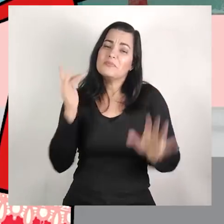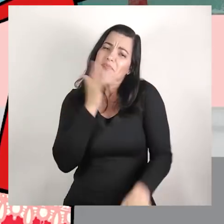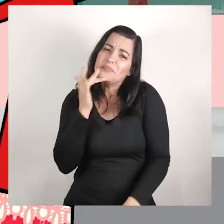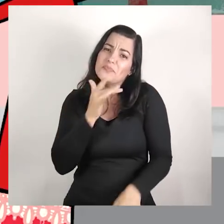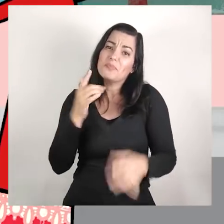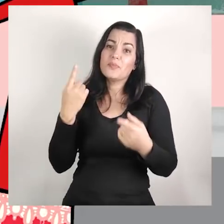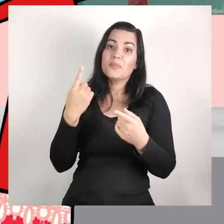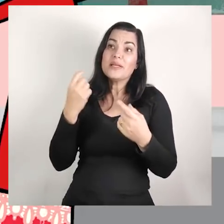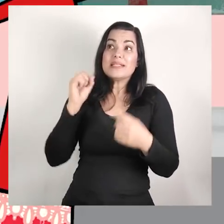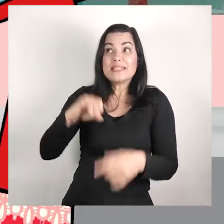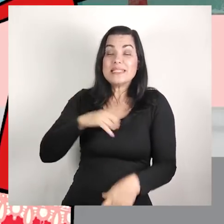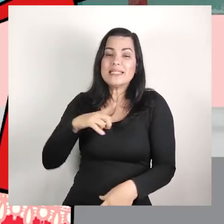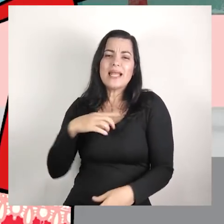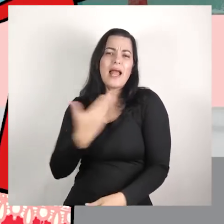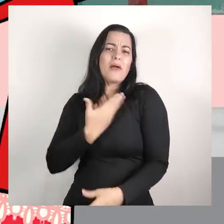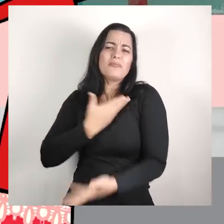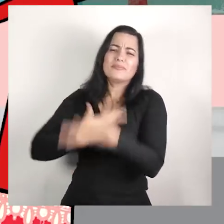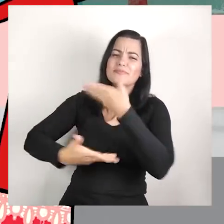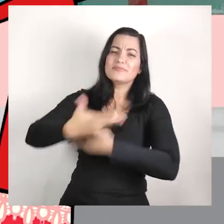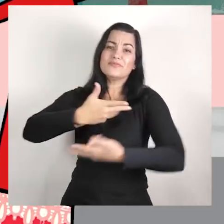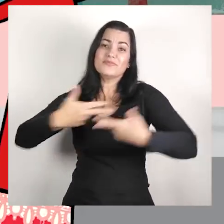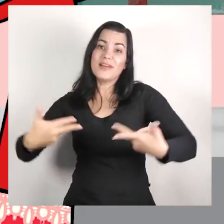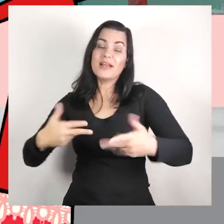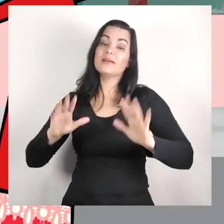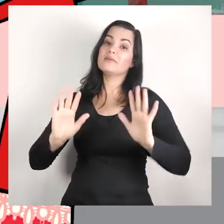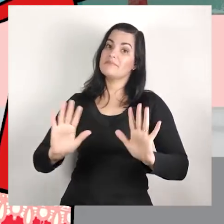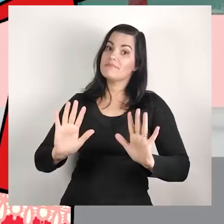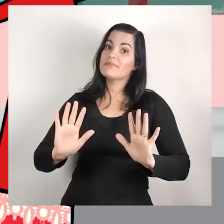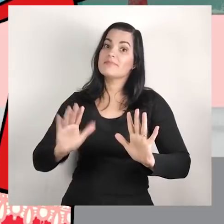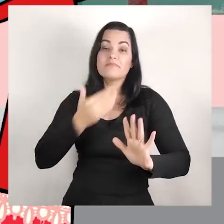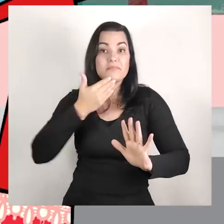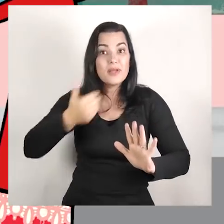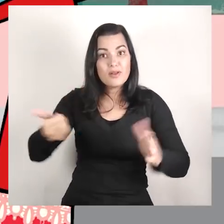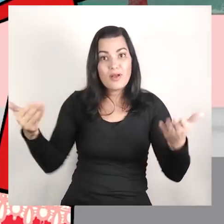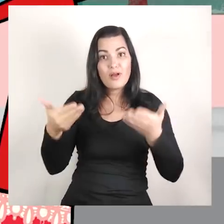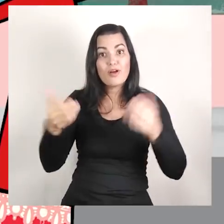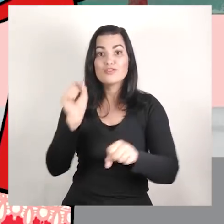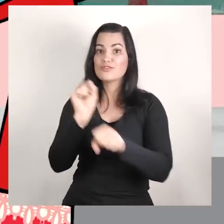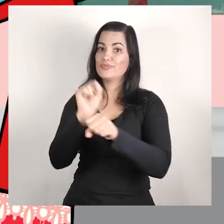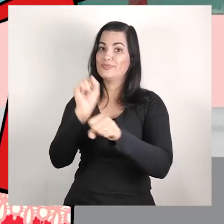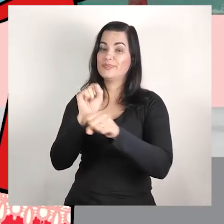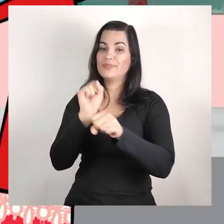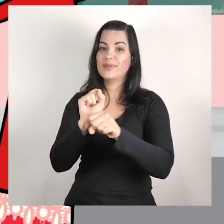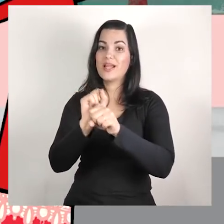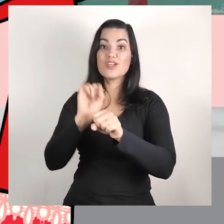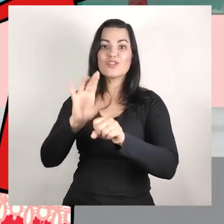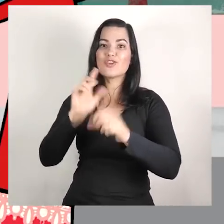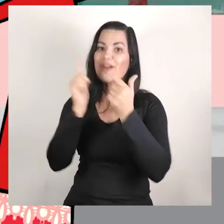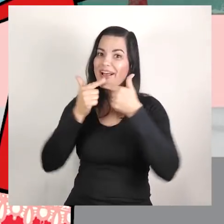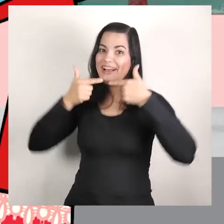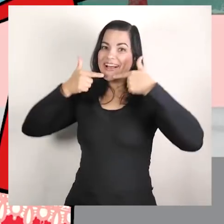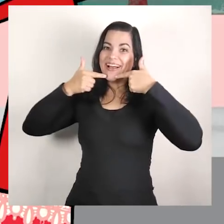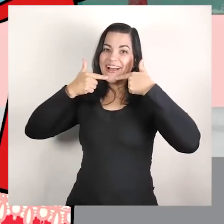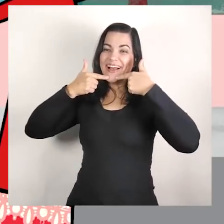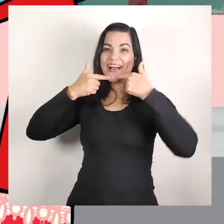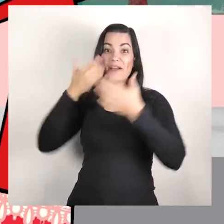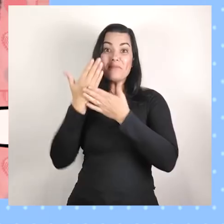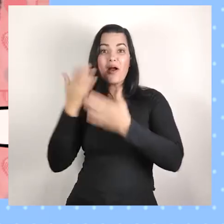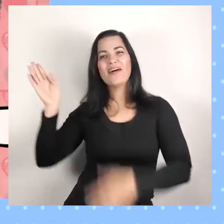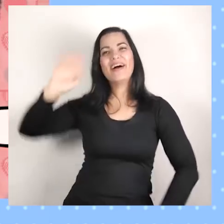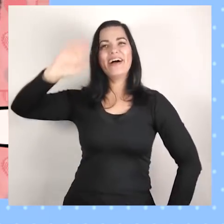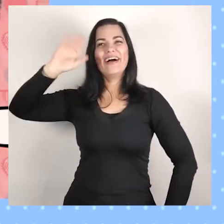amigos queridos. Mas por um tempo, o melhor é dar um belo sorriso e acenar com a mão para quem